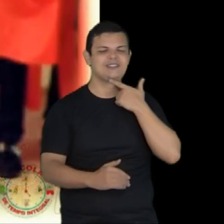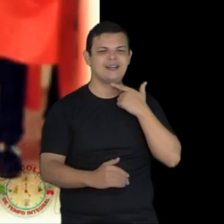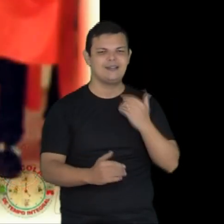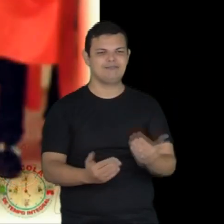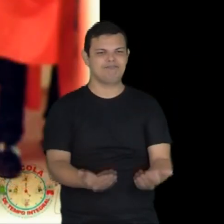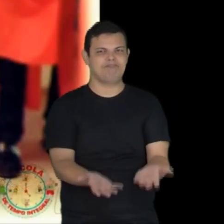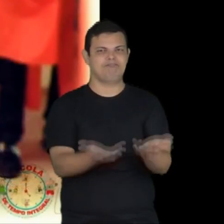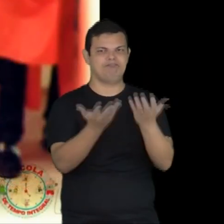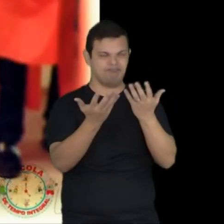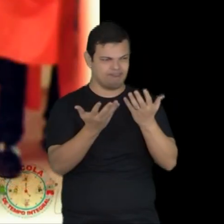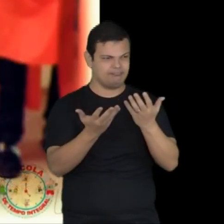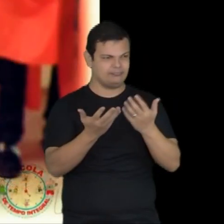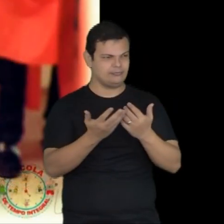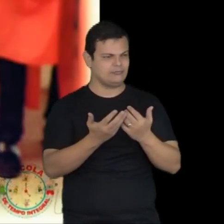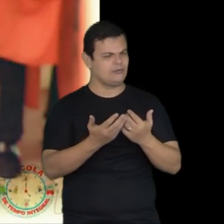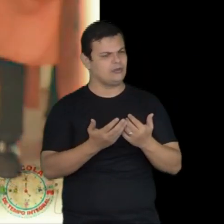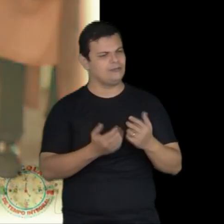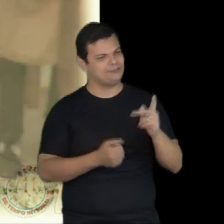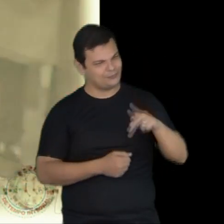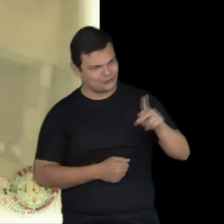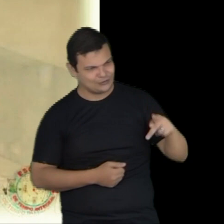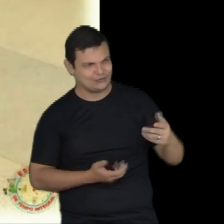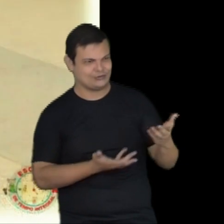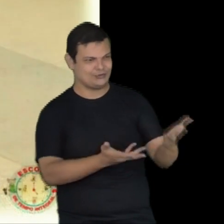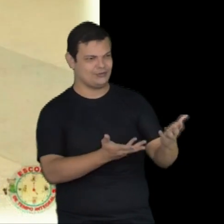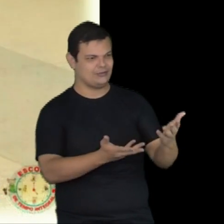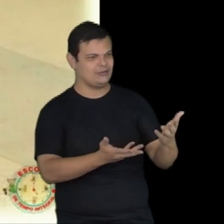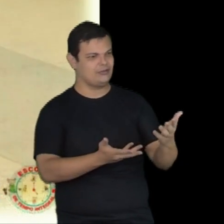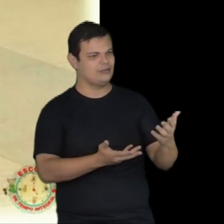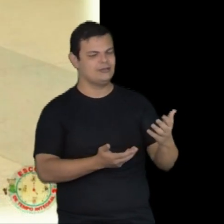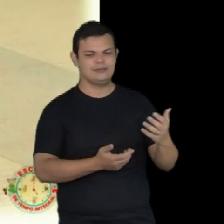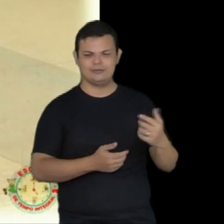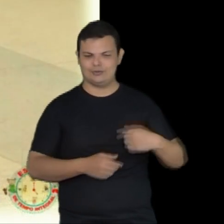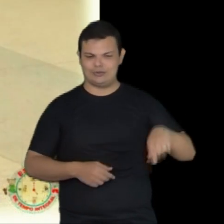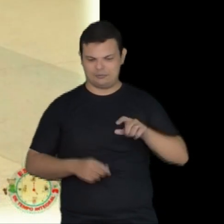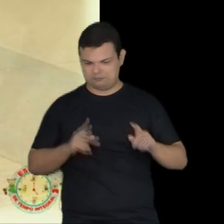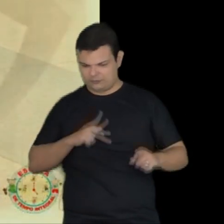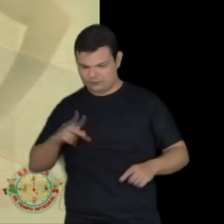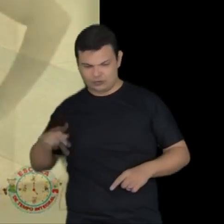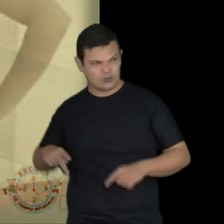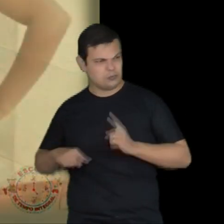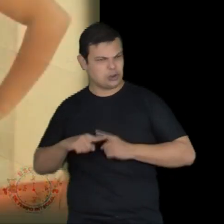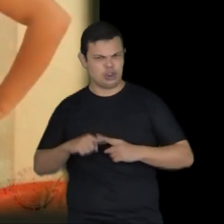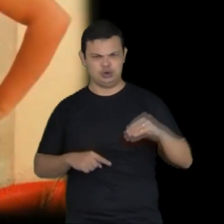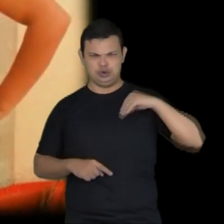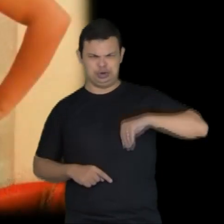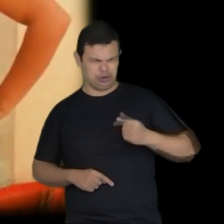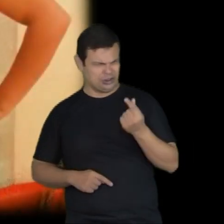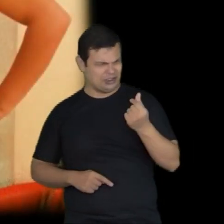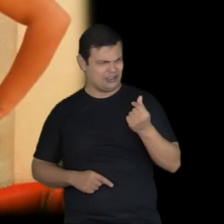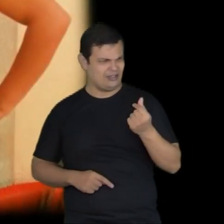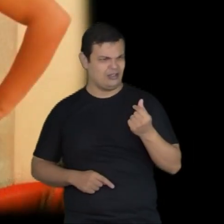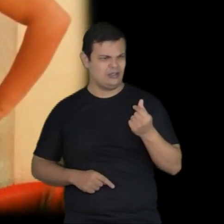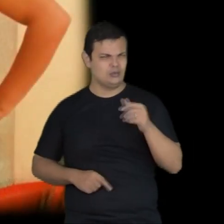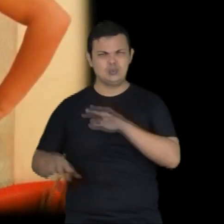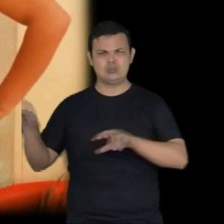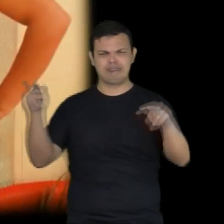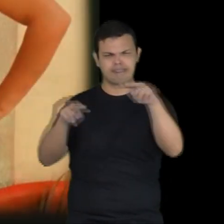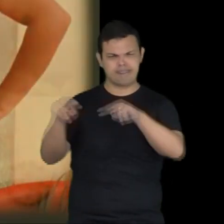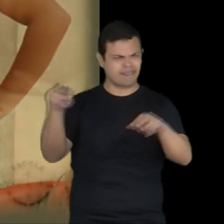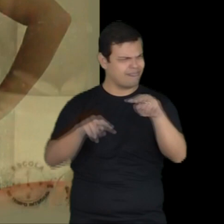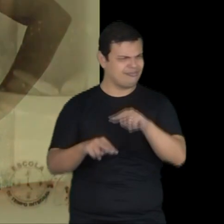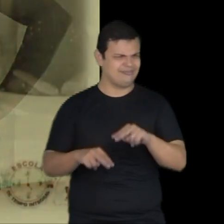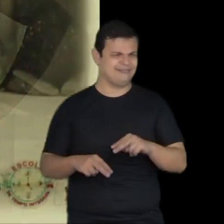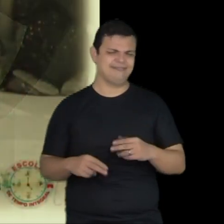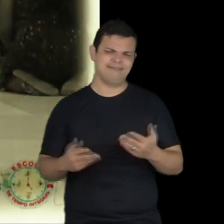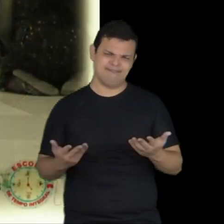alguém. Professor, não somos professores por dinheiro, por reconhecimento,